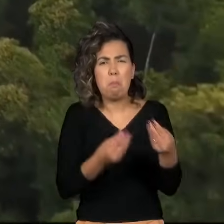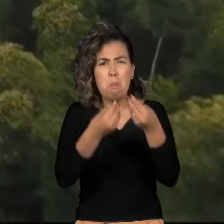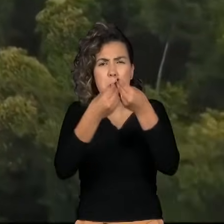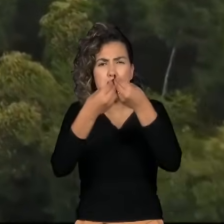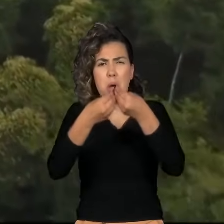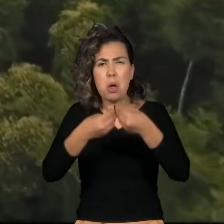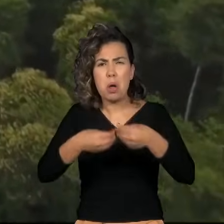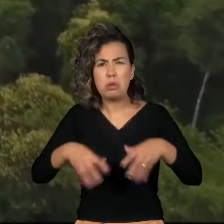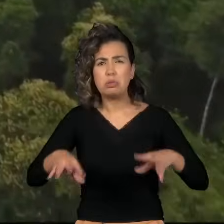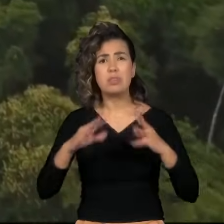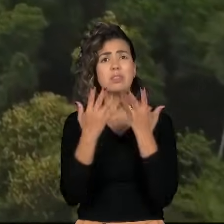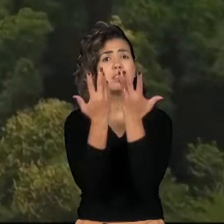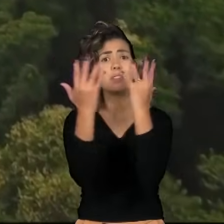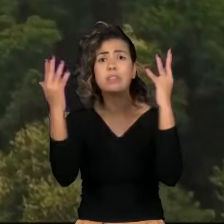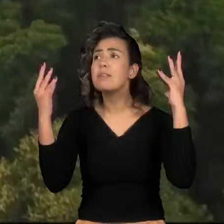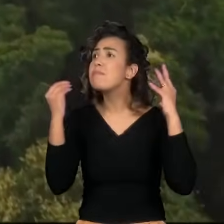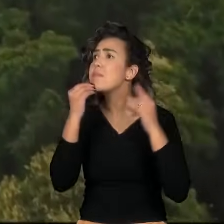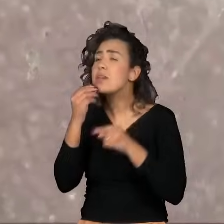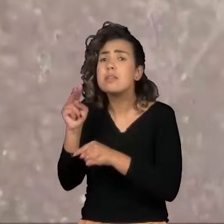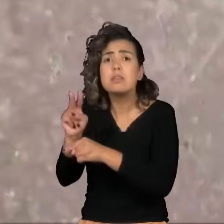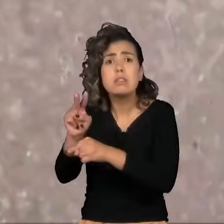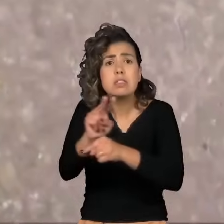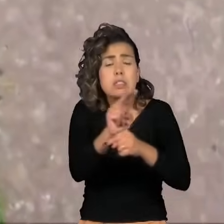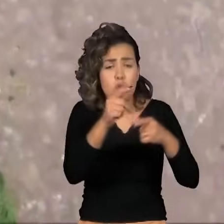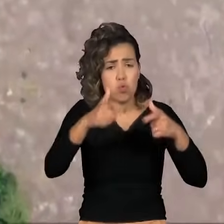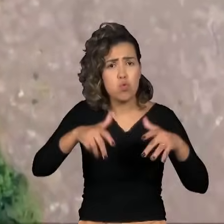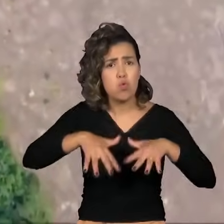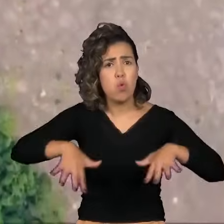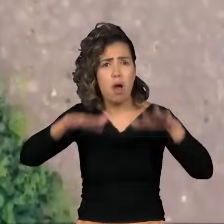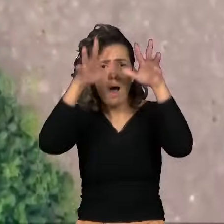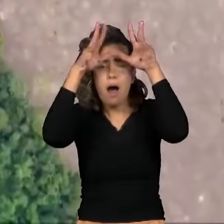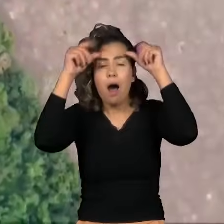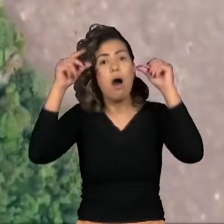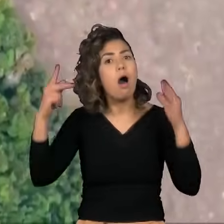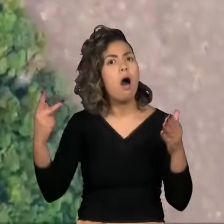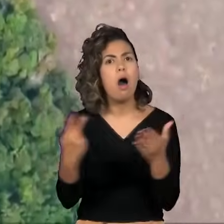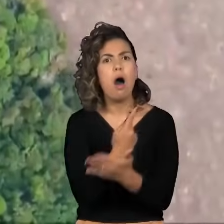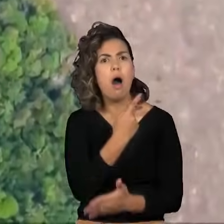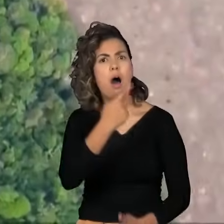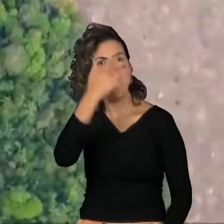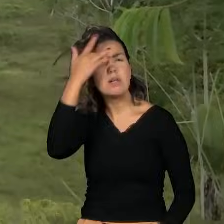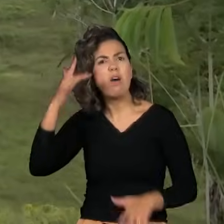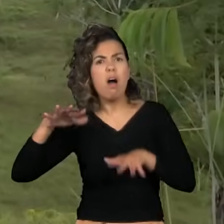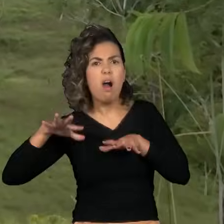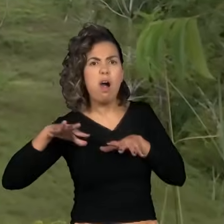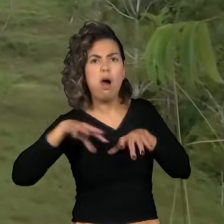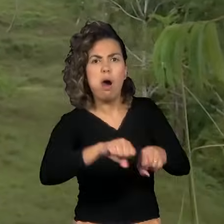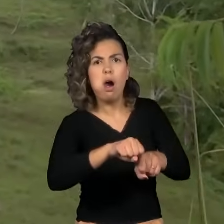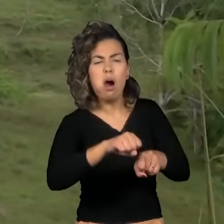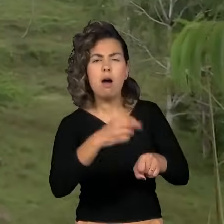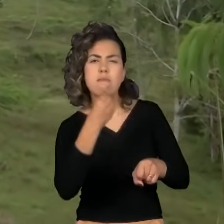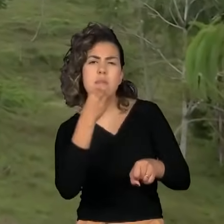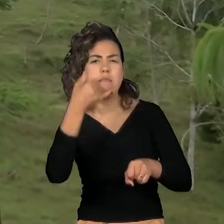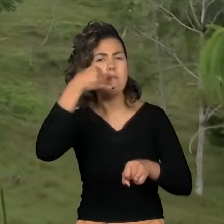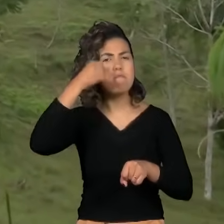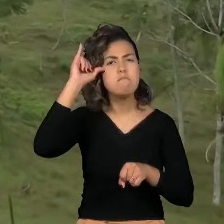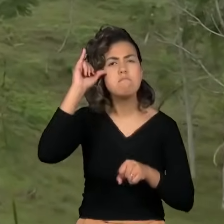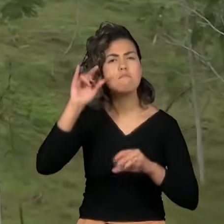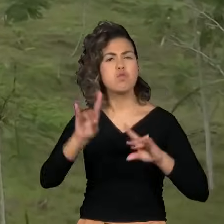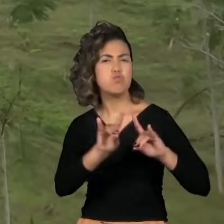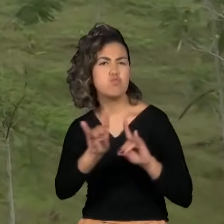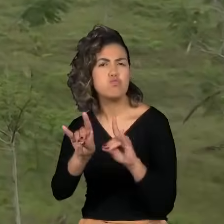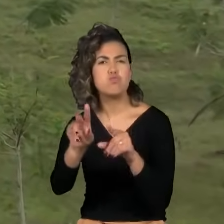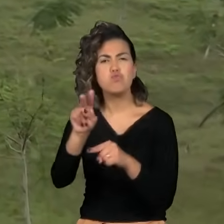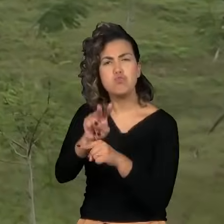Áreas da floresta ainda preservadas no Acre são invadidas por grileiros e madeireiros para a criação de gado e plantio